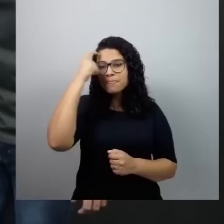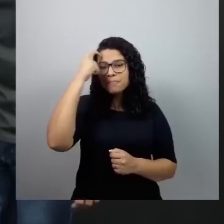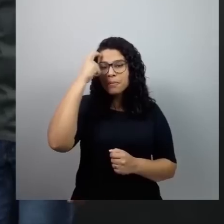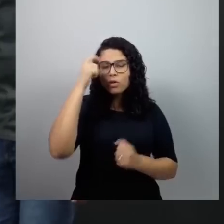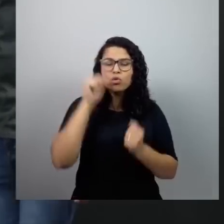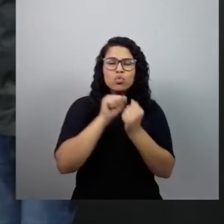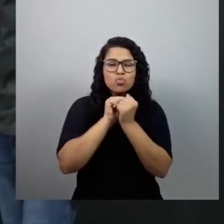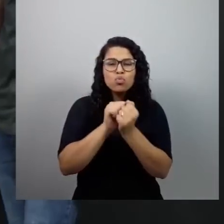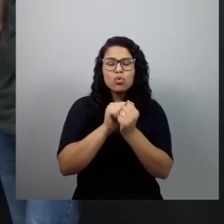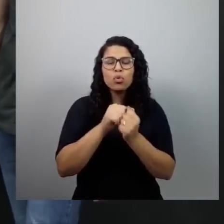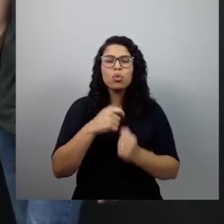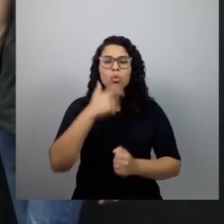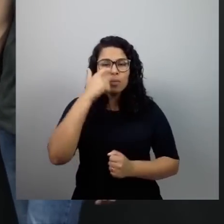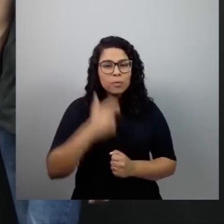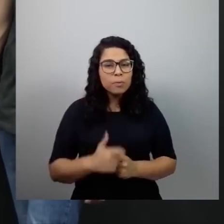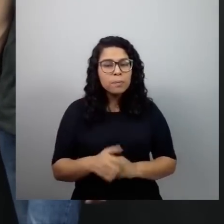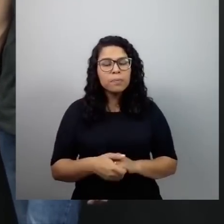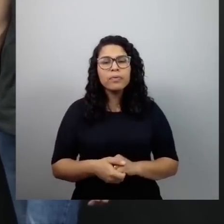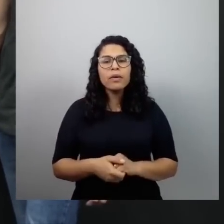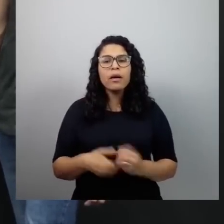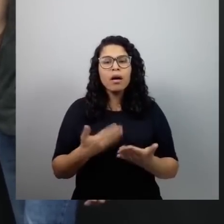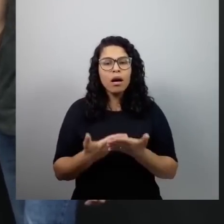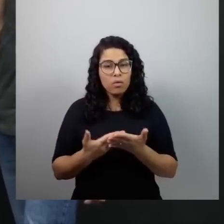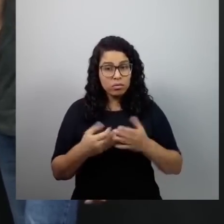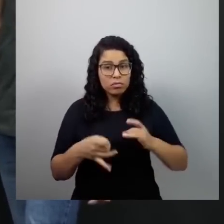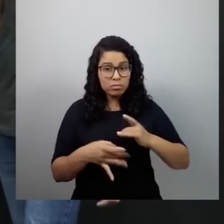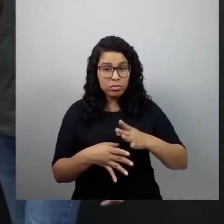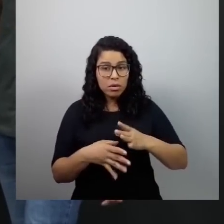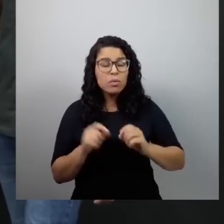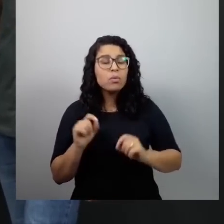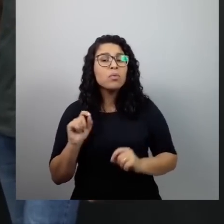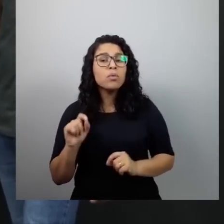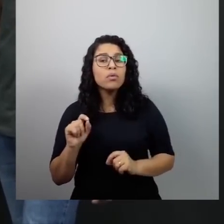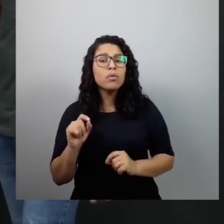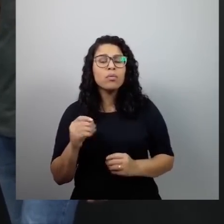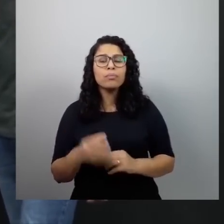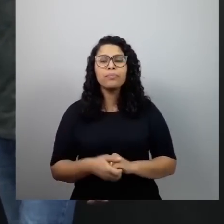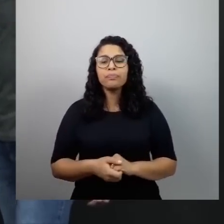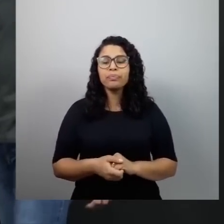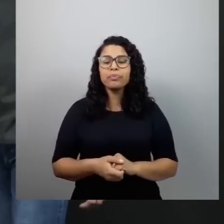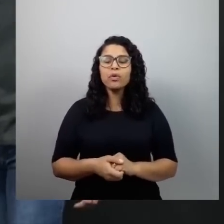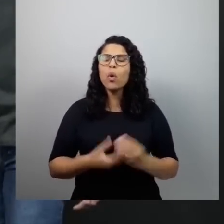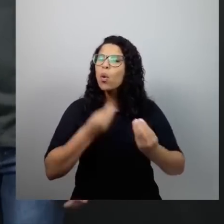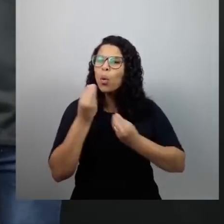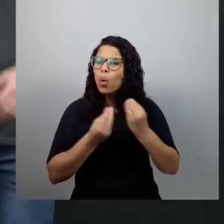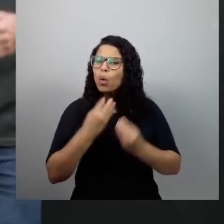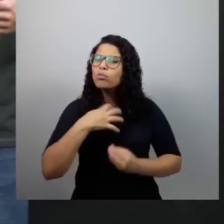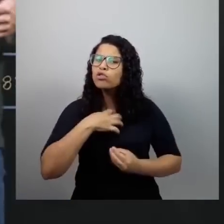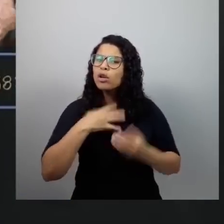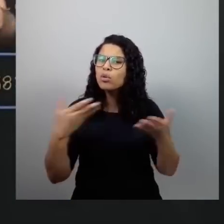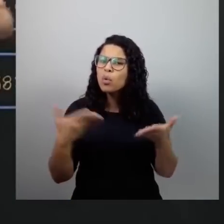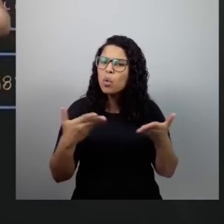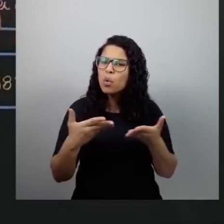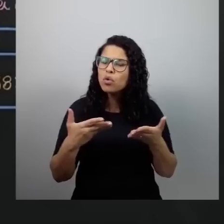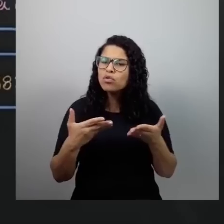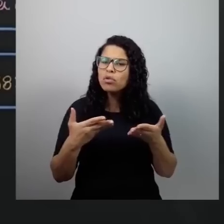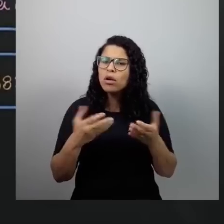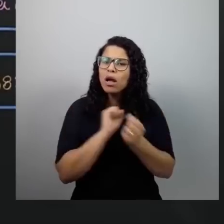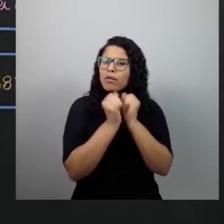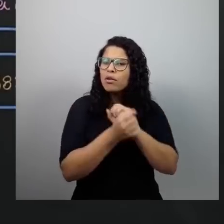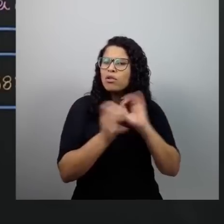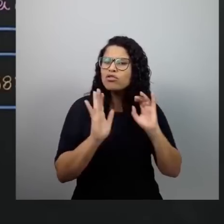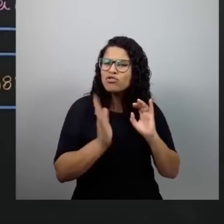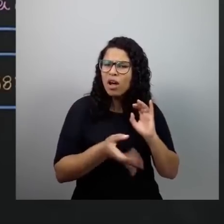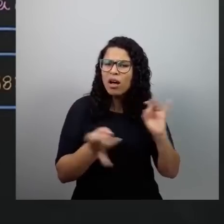encerrar a aula que a gente está falando aqui. Como é que funciona essa situação hoje? Mesmo a escravidão já tendo sido